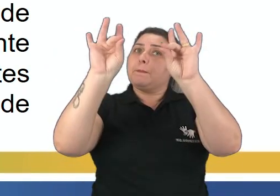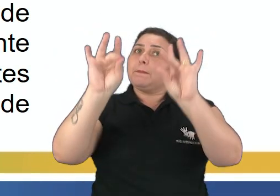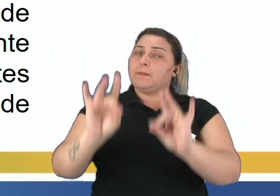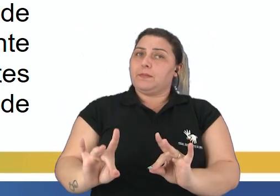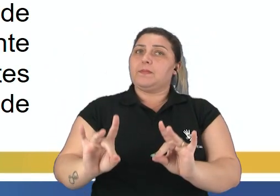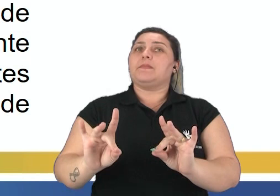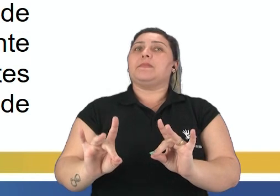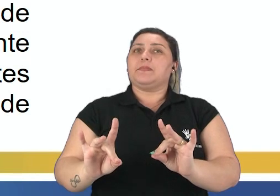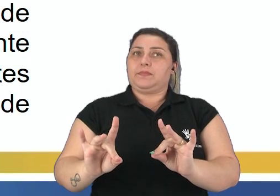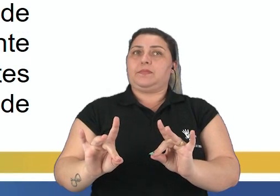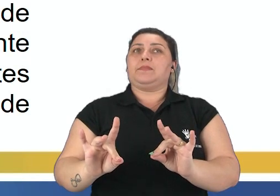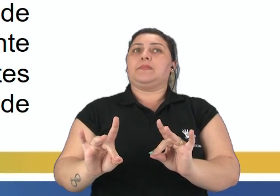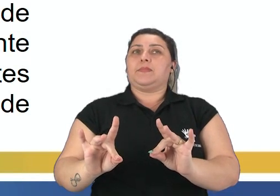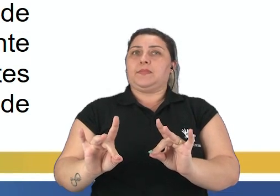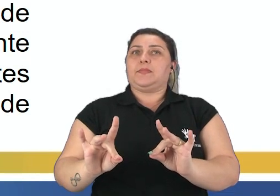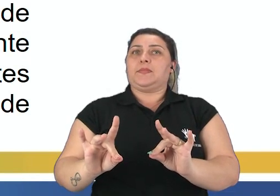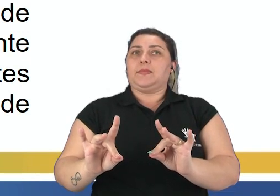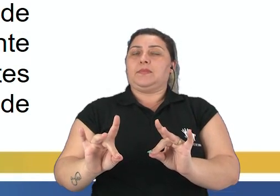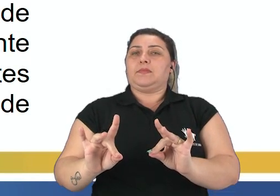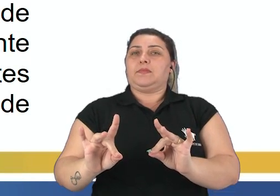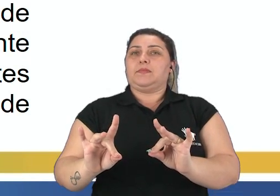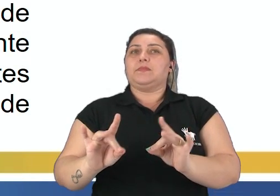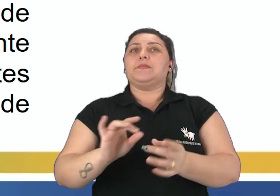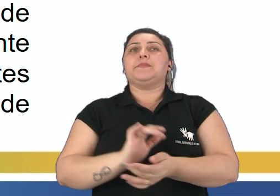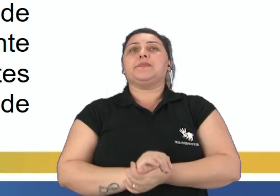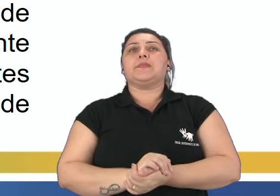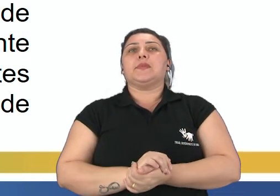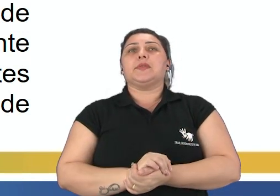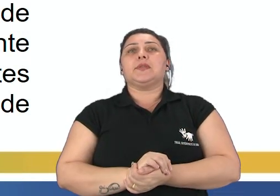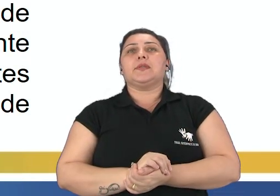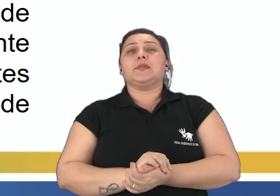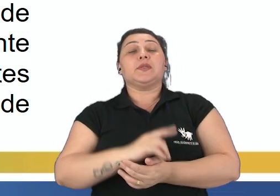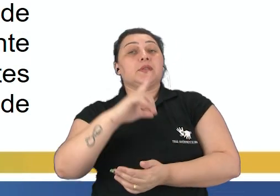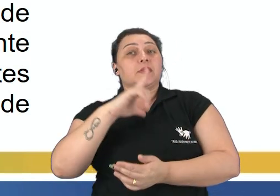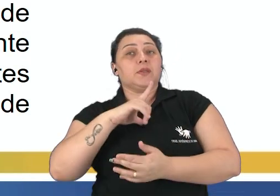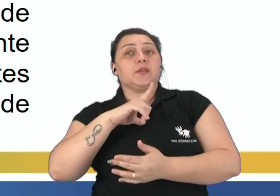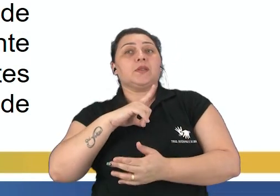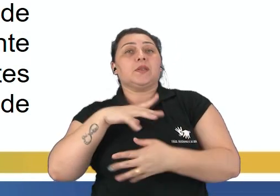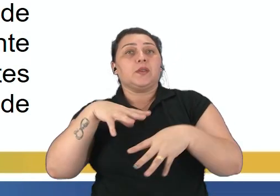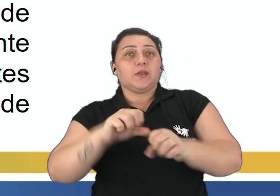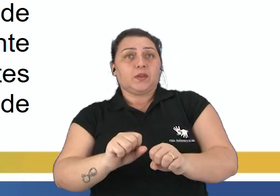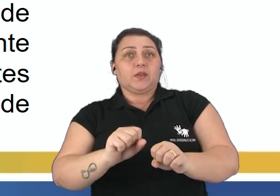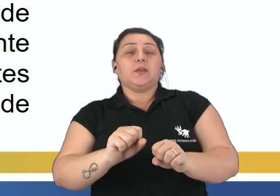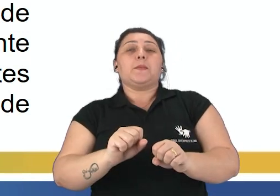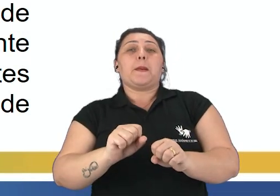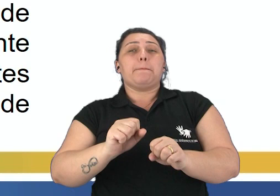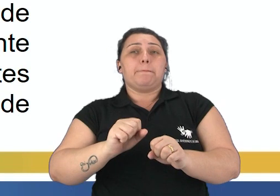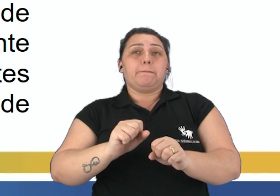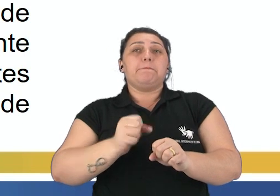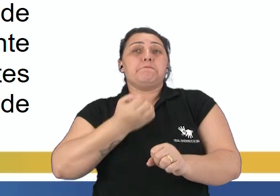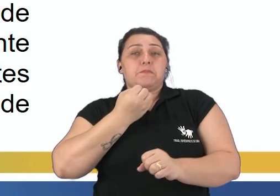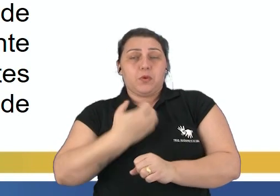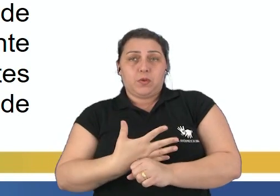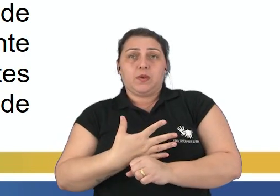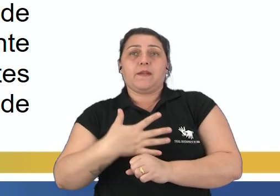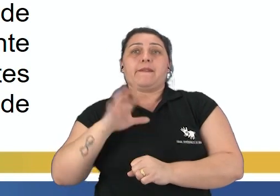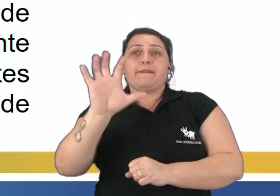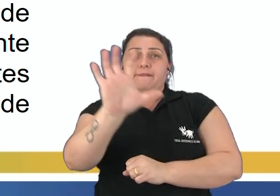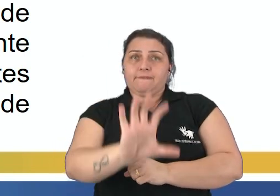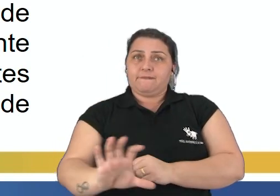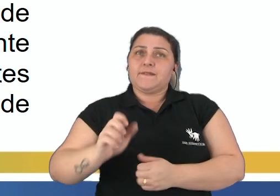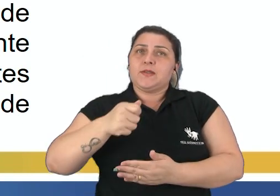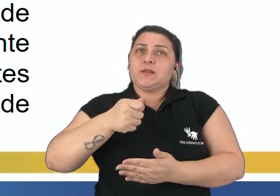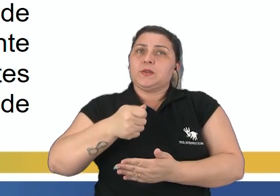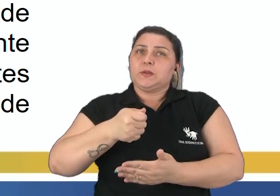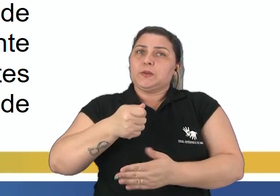meio à chamada Revolta do Acre. Quando ocupou posição privilegiada na